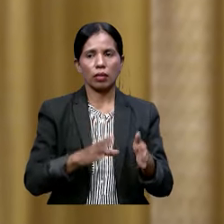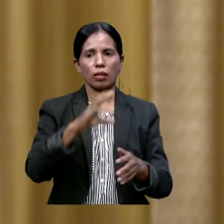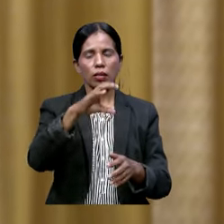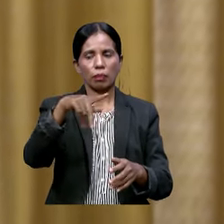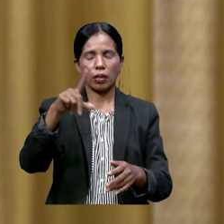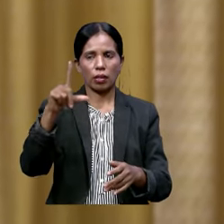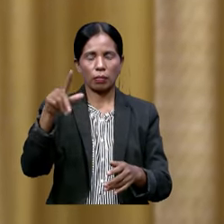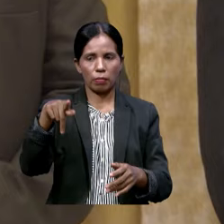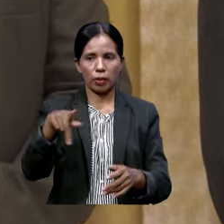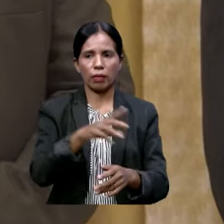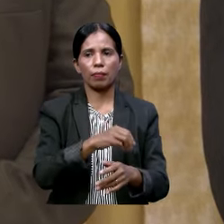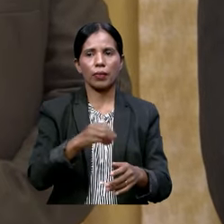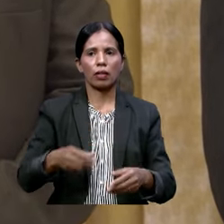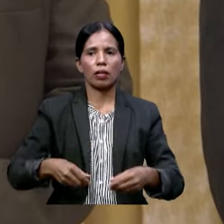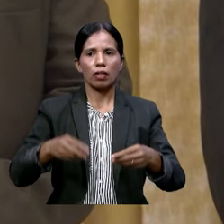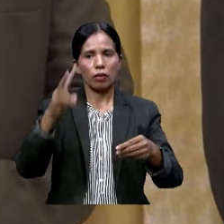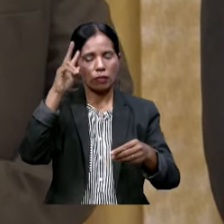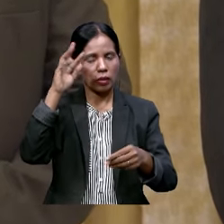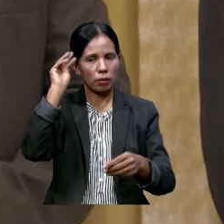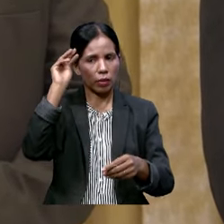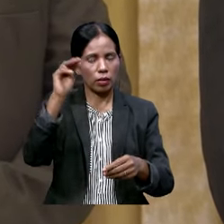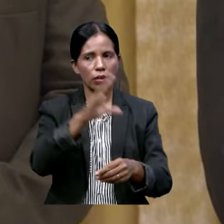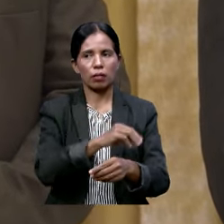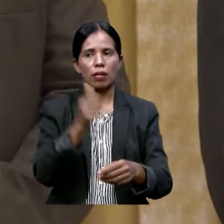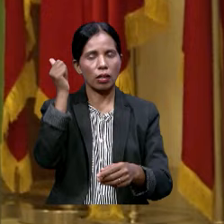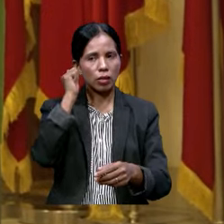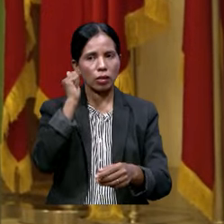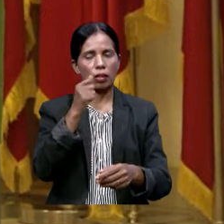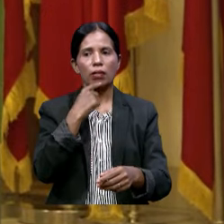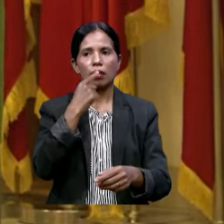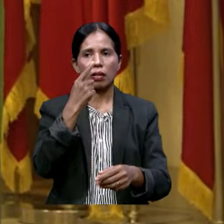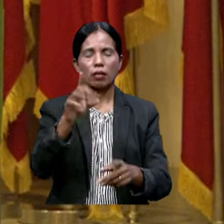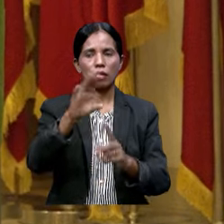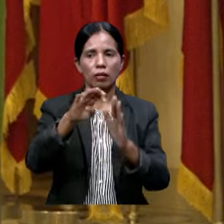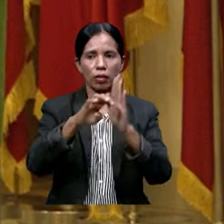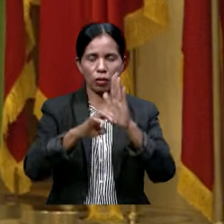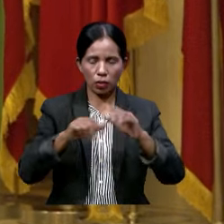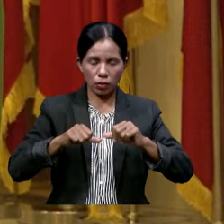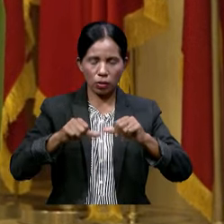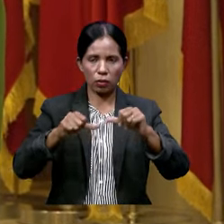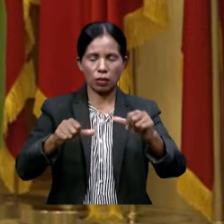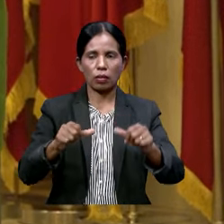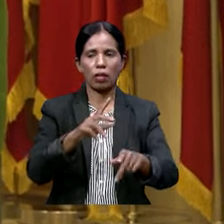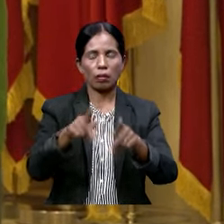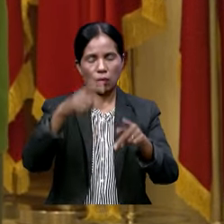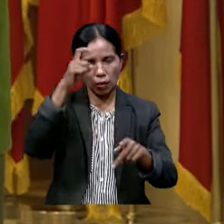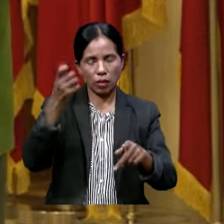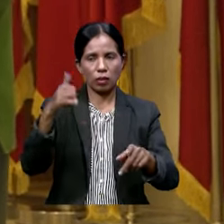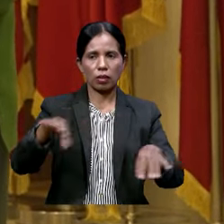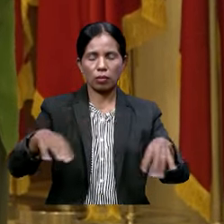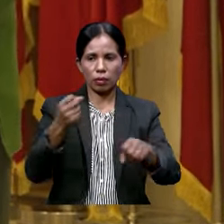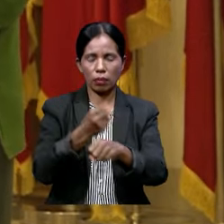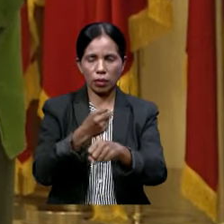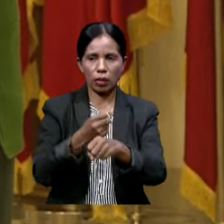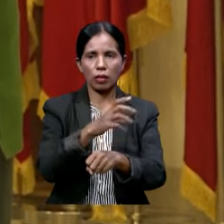Laura Abrantes, hafuen pose vice-ministra ba Asunto ASEAN, Hateten, se festado continua encoraja diplomata sira atu servisu makas